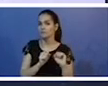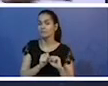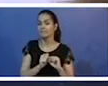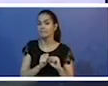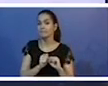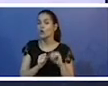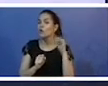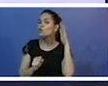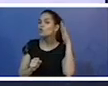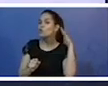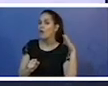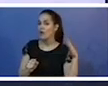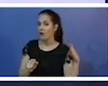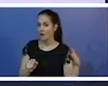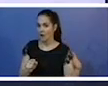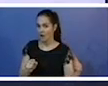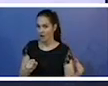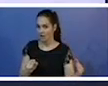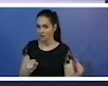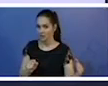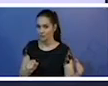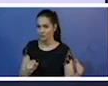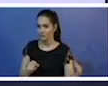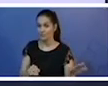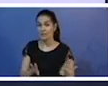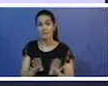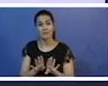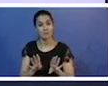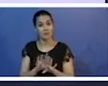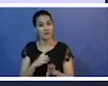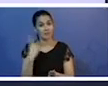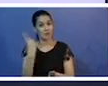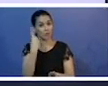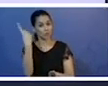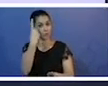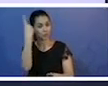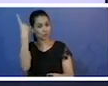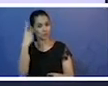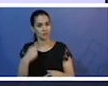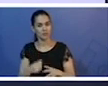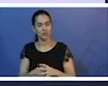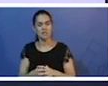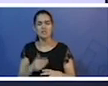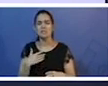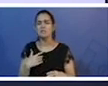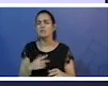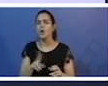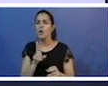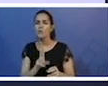do lado e da altura relacionada a ele. Se eu usar o lado AB,